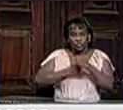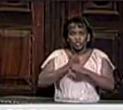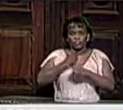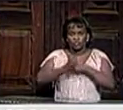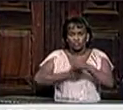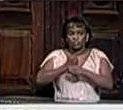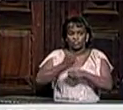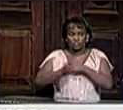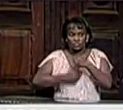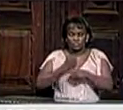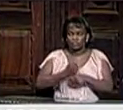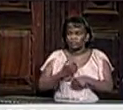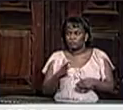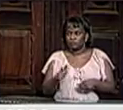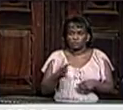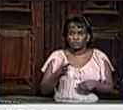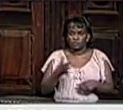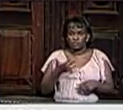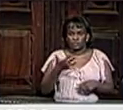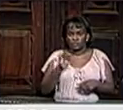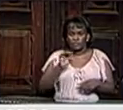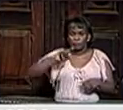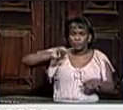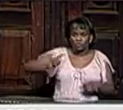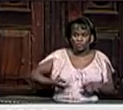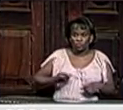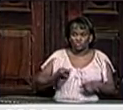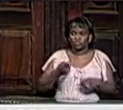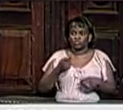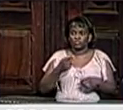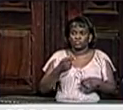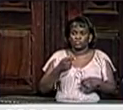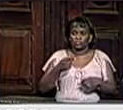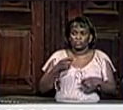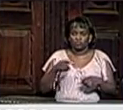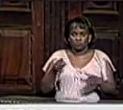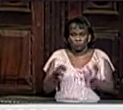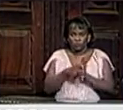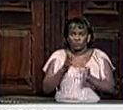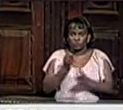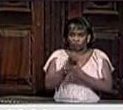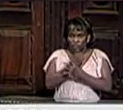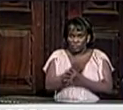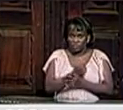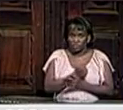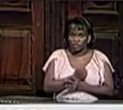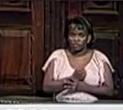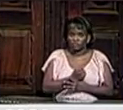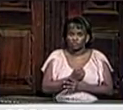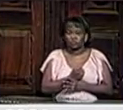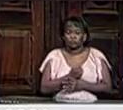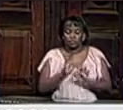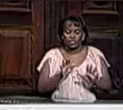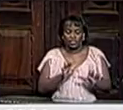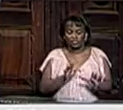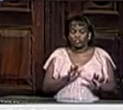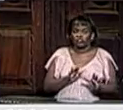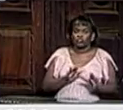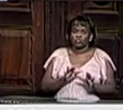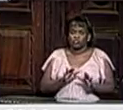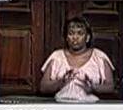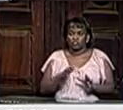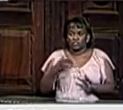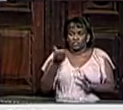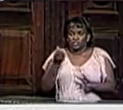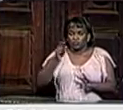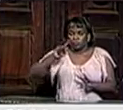anualmente algo em torno de 10 bilhões de reais na área da segurança pública, em detrimento de